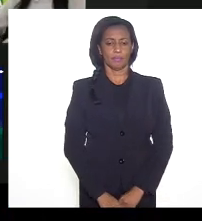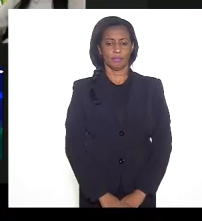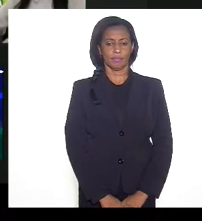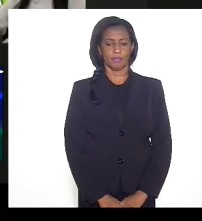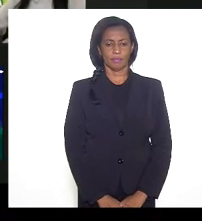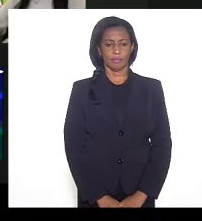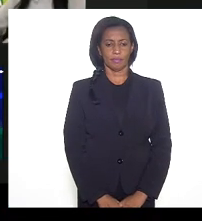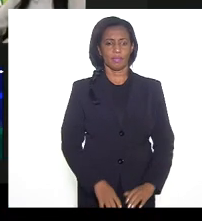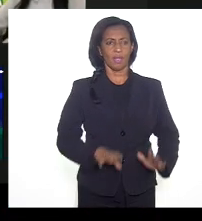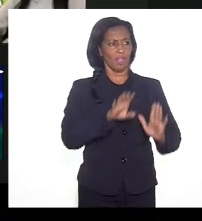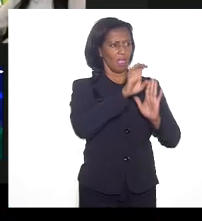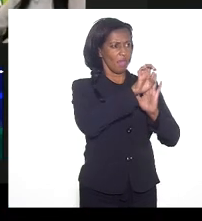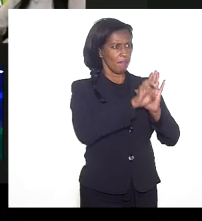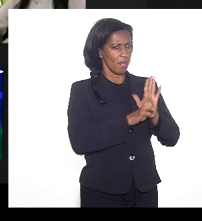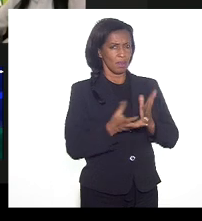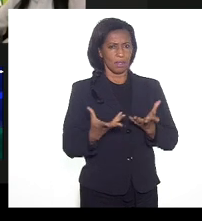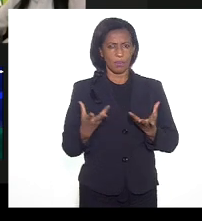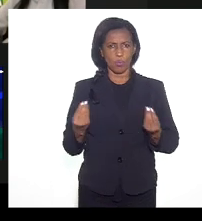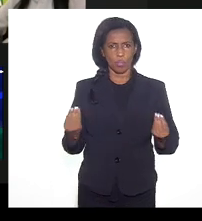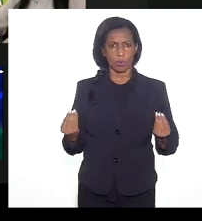não quatro emendas